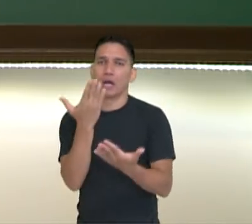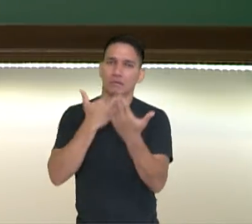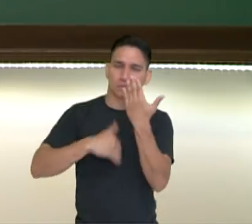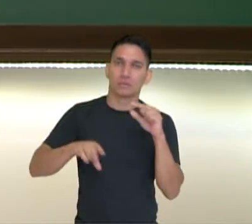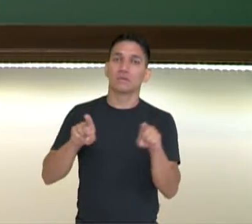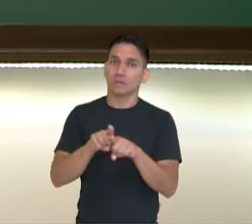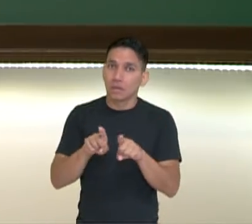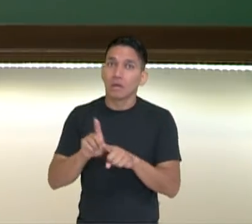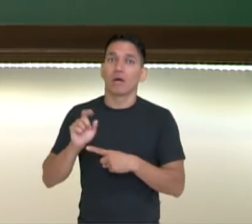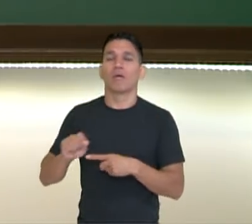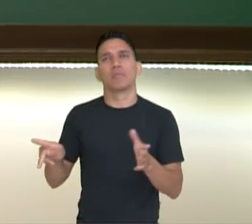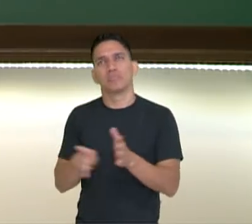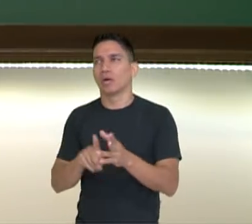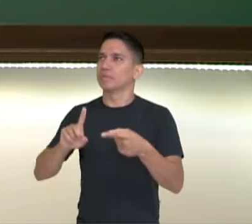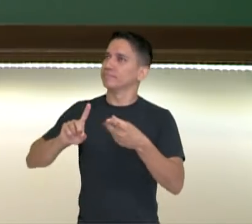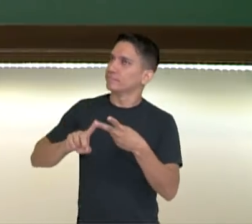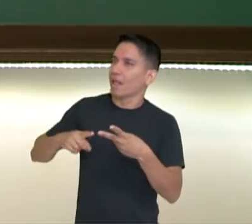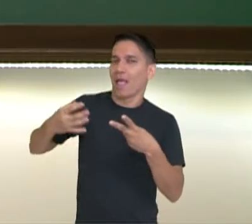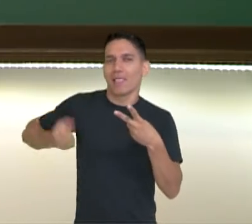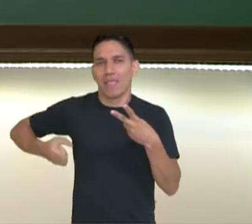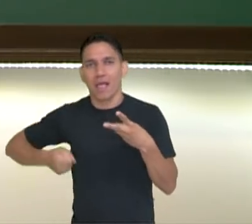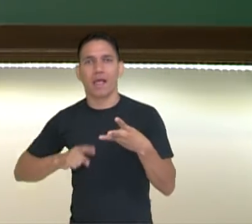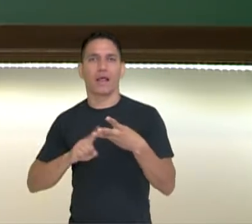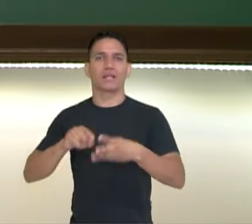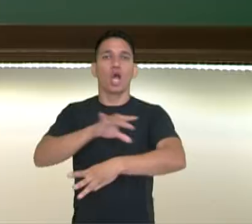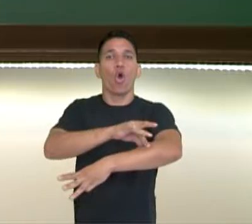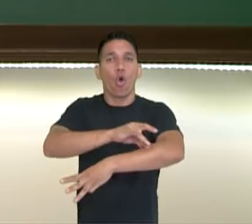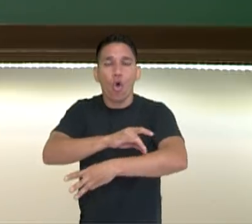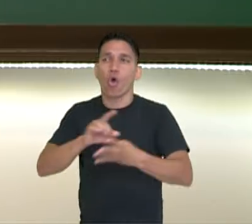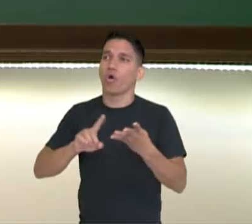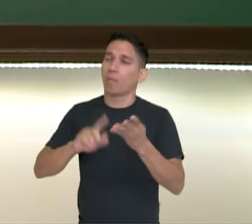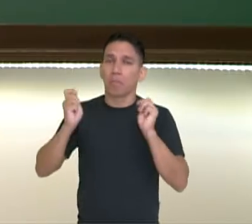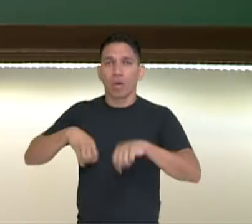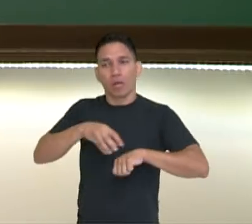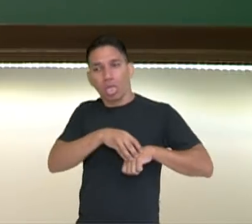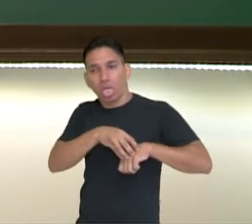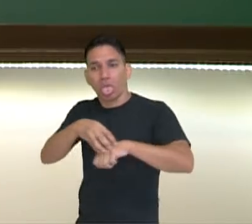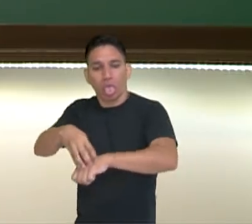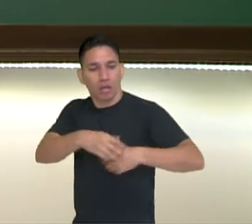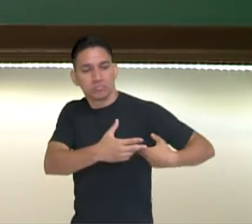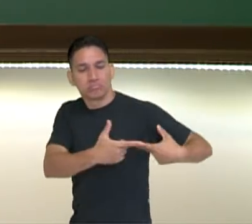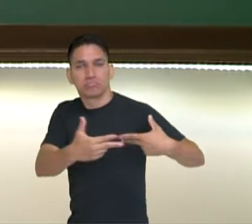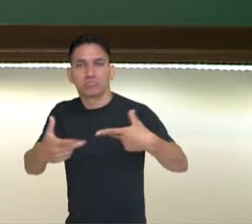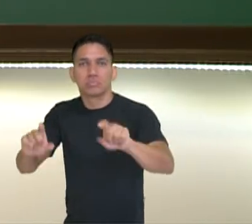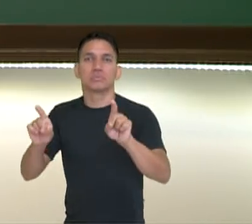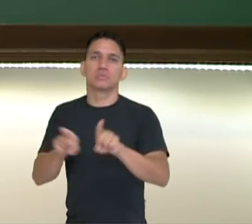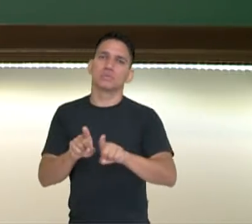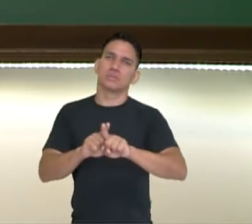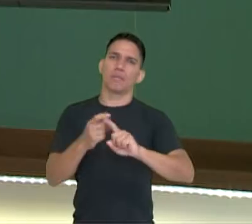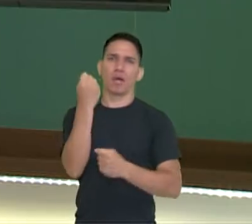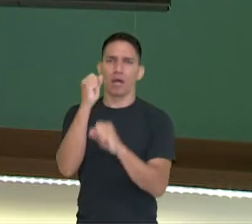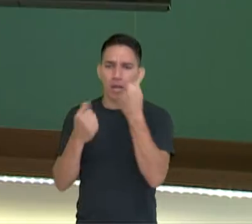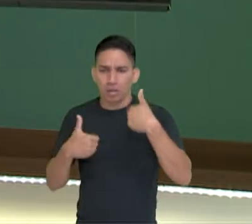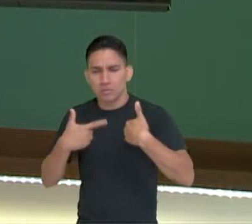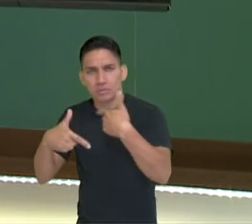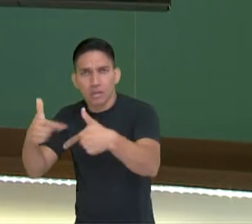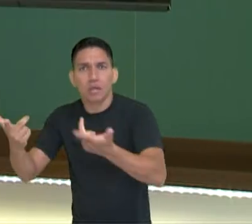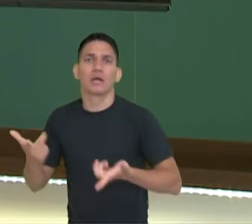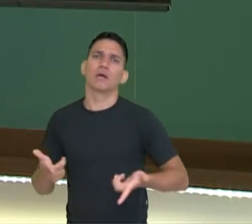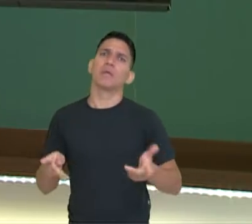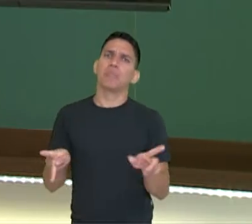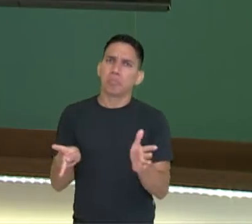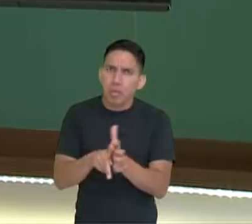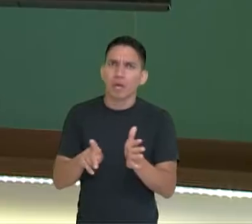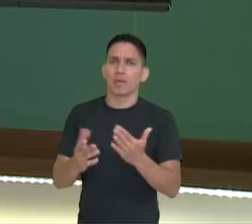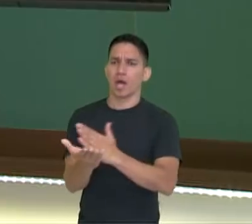eles também produzem leite, produzem couro, podem ser usados para o transporte de produtos, serviços e até para ajudar em casa, com